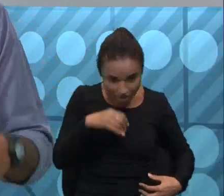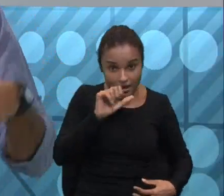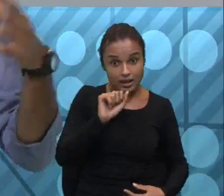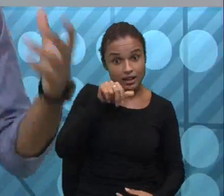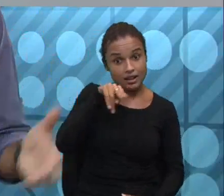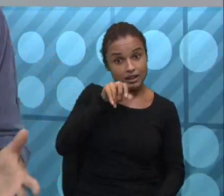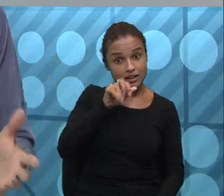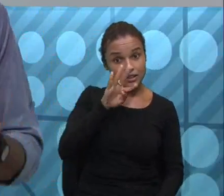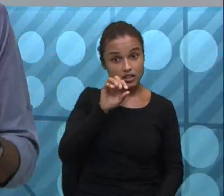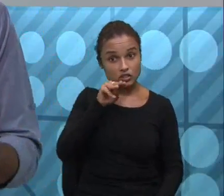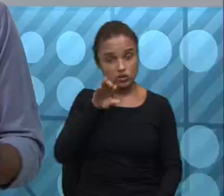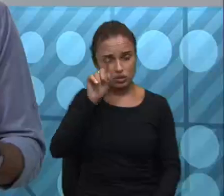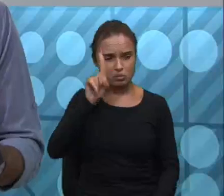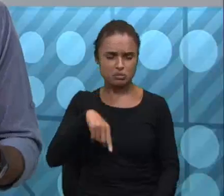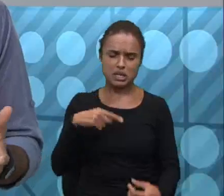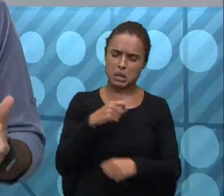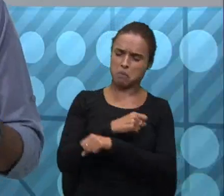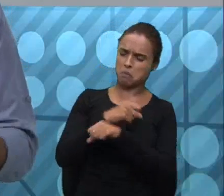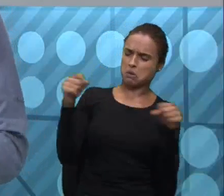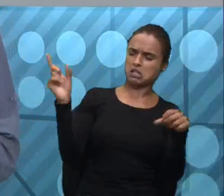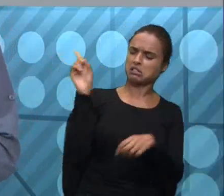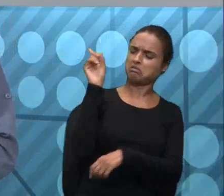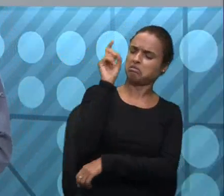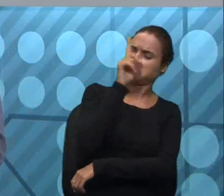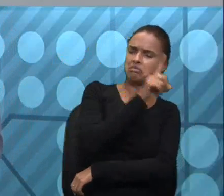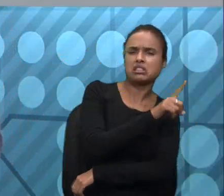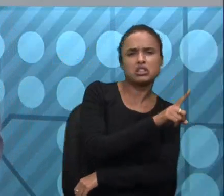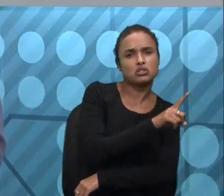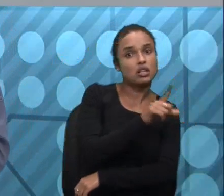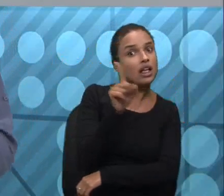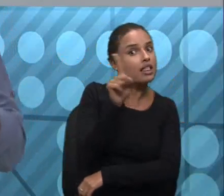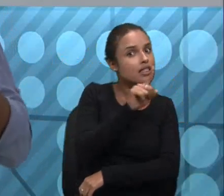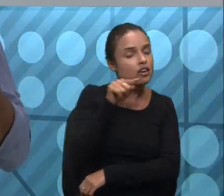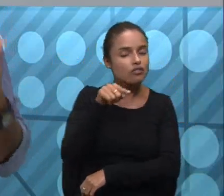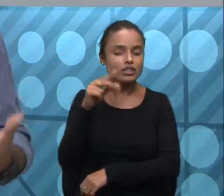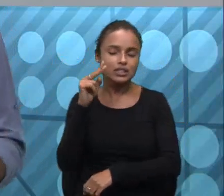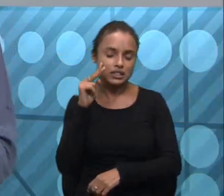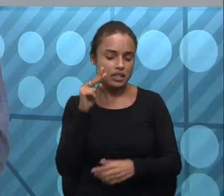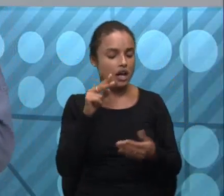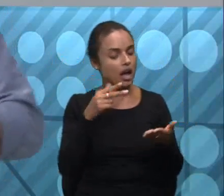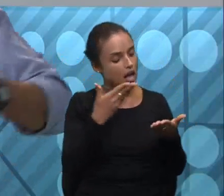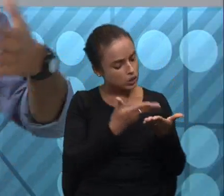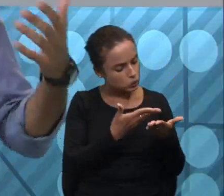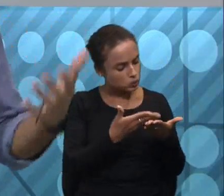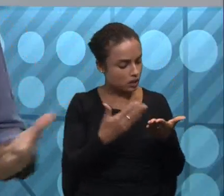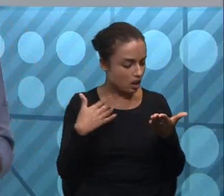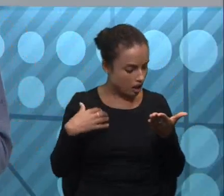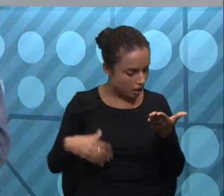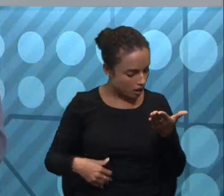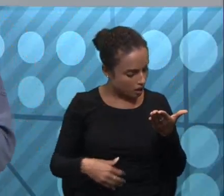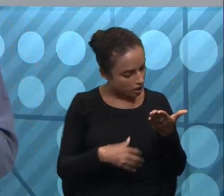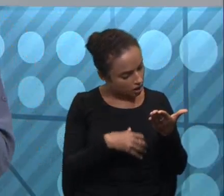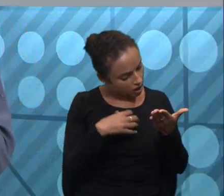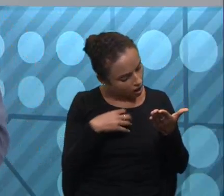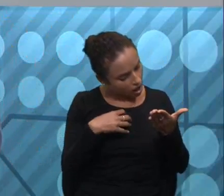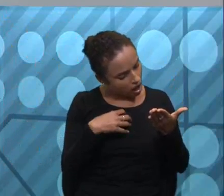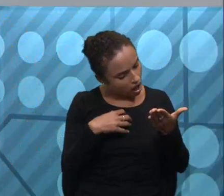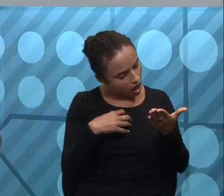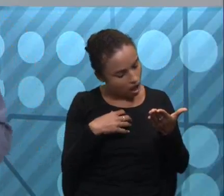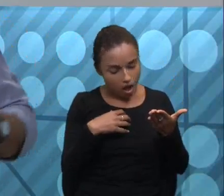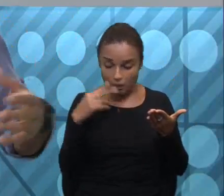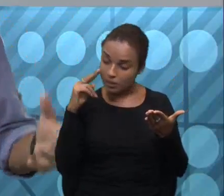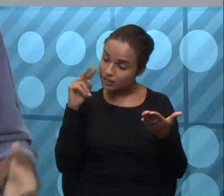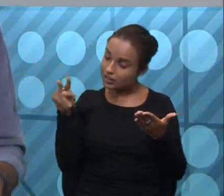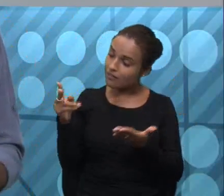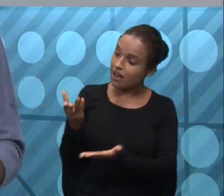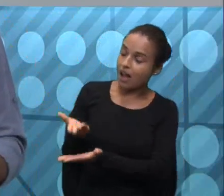difícil, que é algo impossível de compreender, começa a aplicar. Começa a ver, é a segunda teleaula que eu falo como que a gente pode aplicar